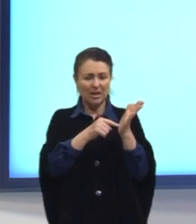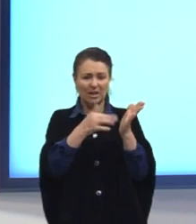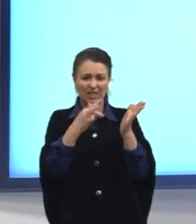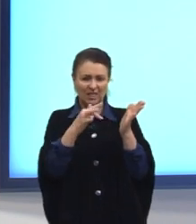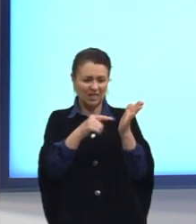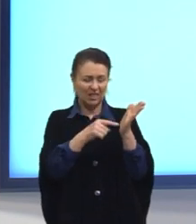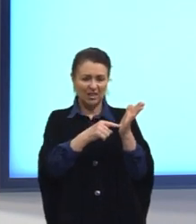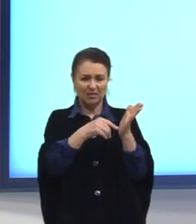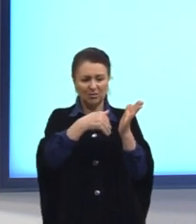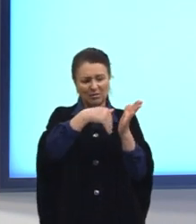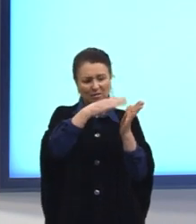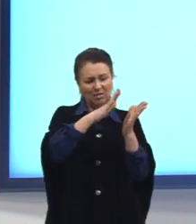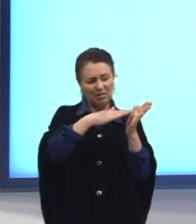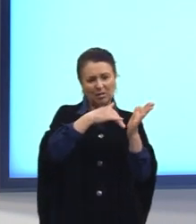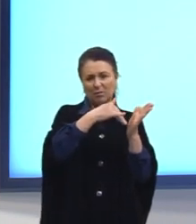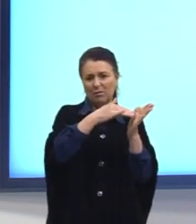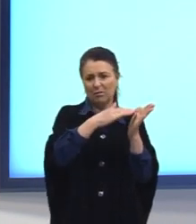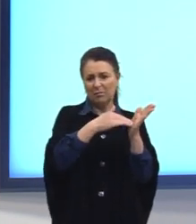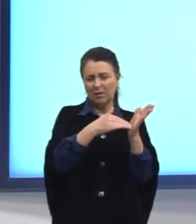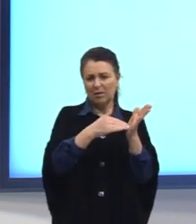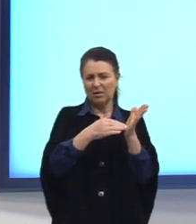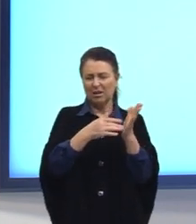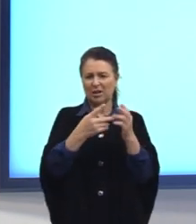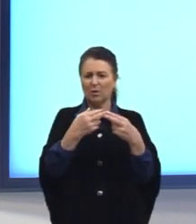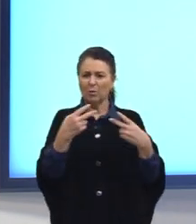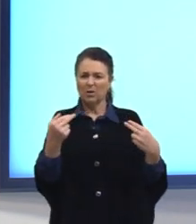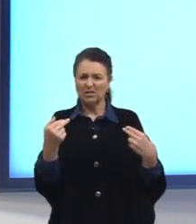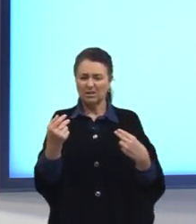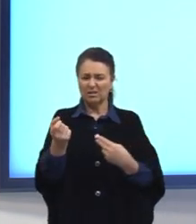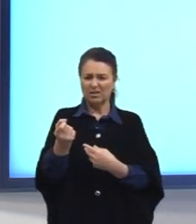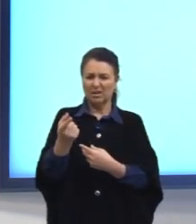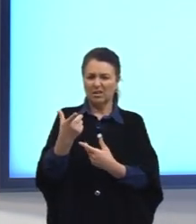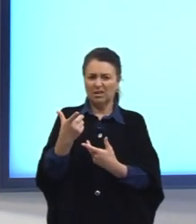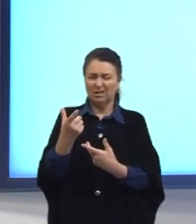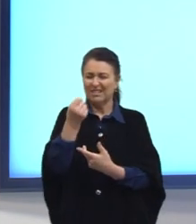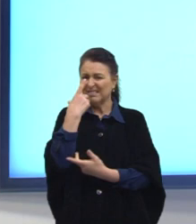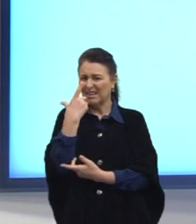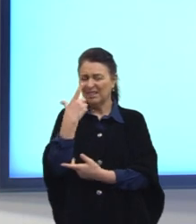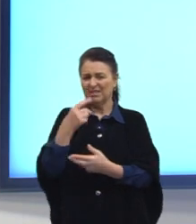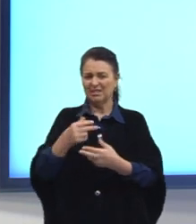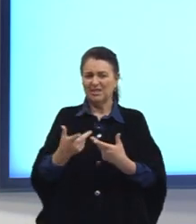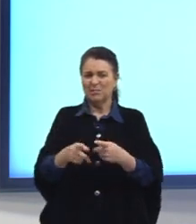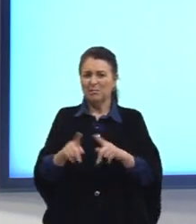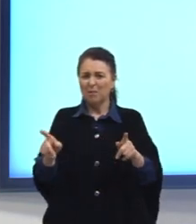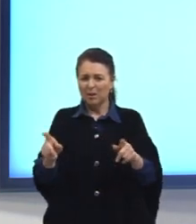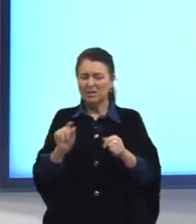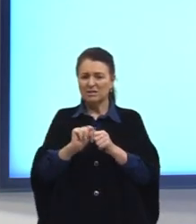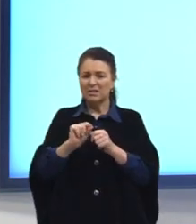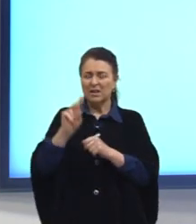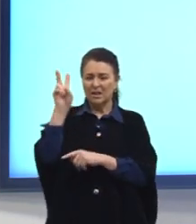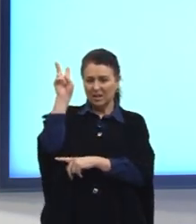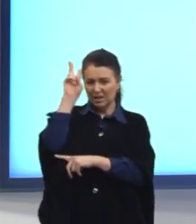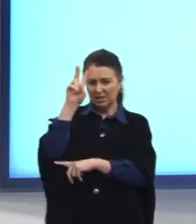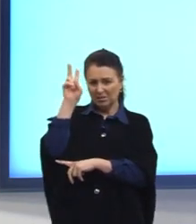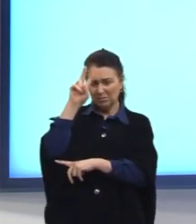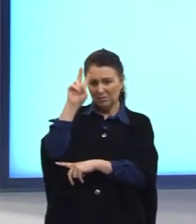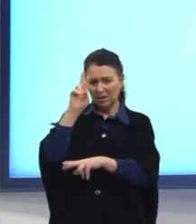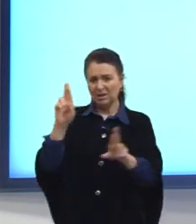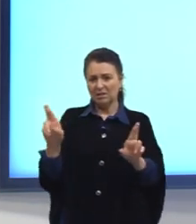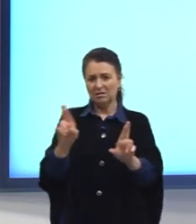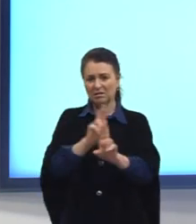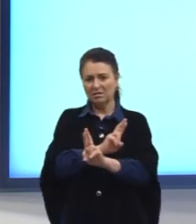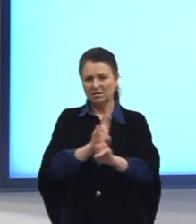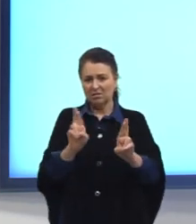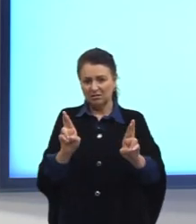geralmente são coisas engraçadas ou inusitadas Para justamente fazer a gente lembrar dessa relação